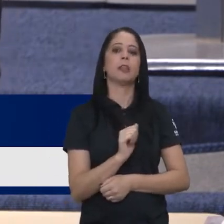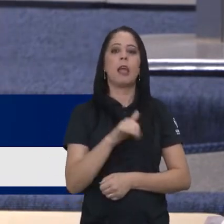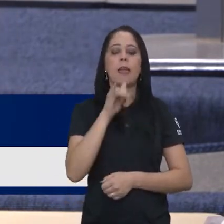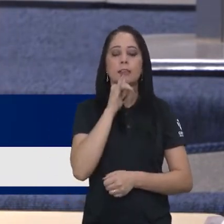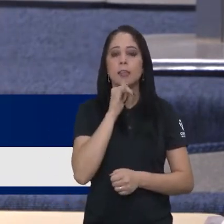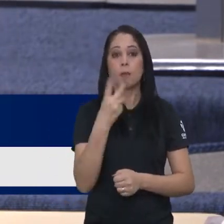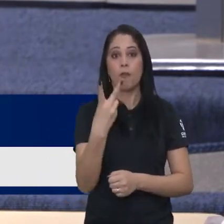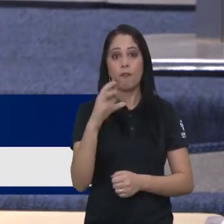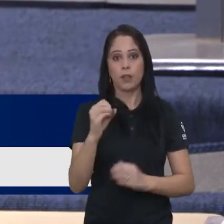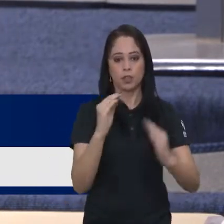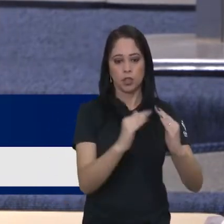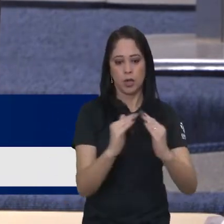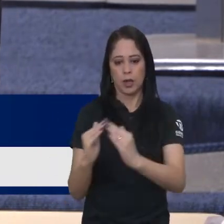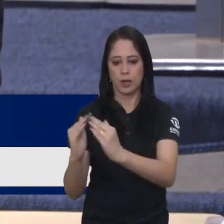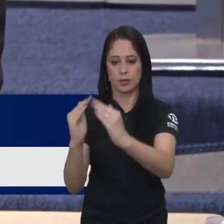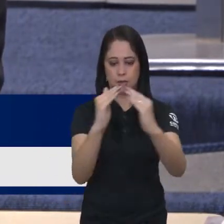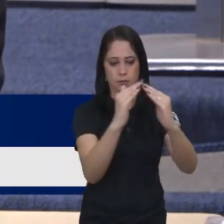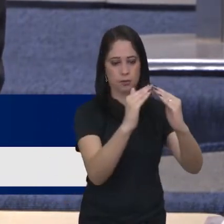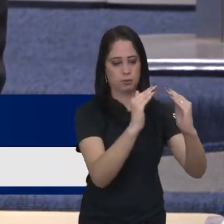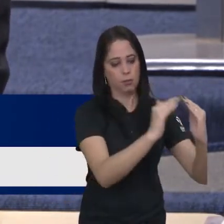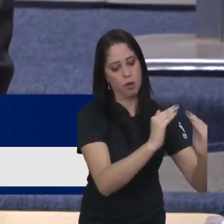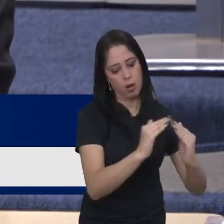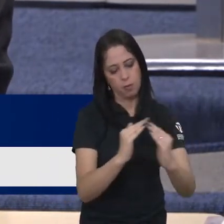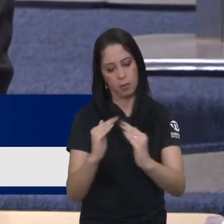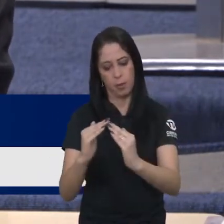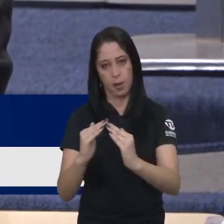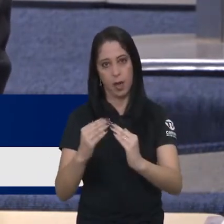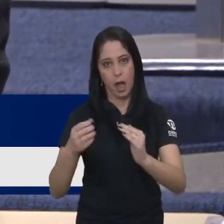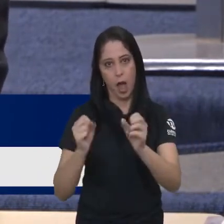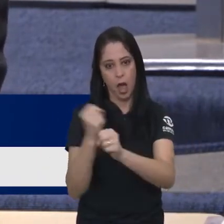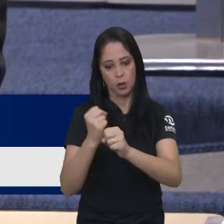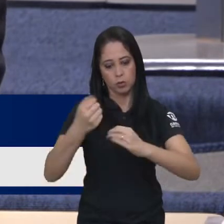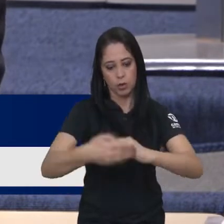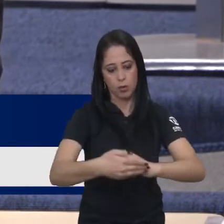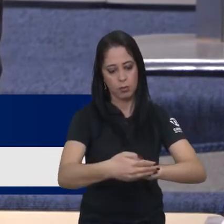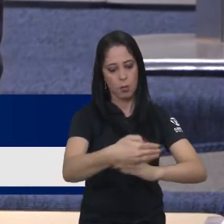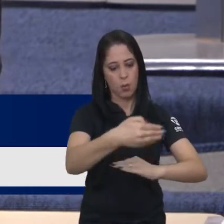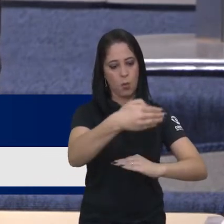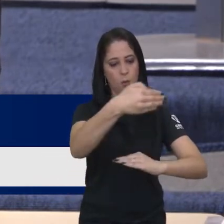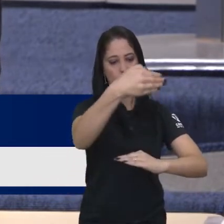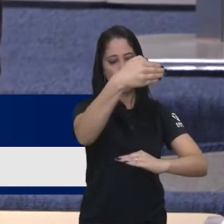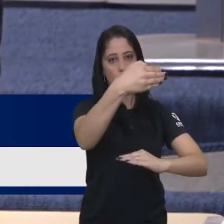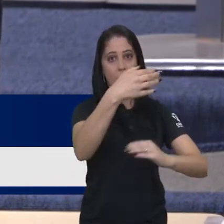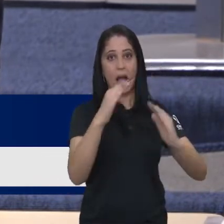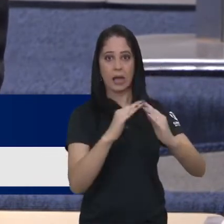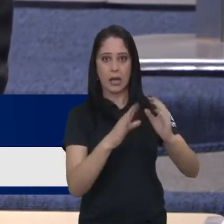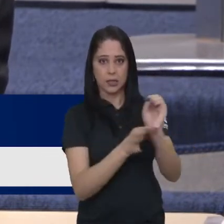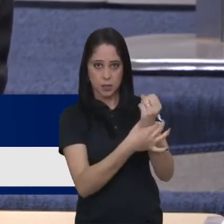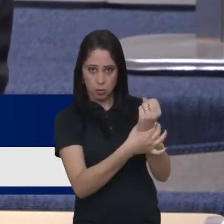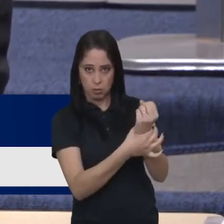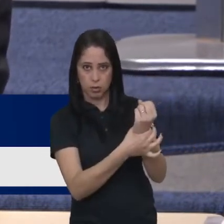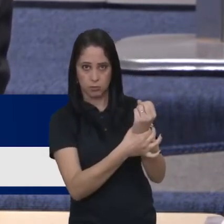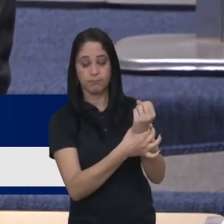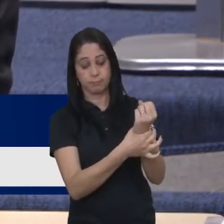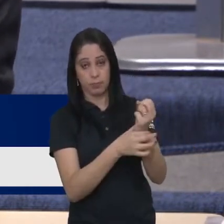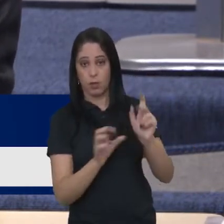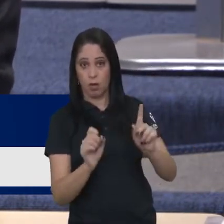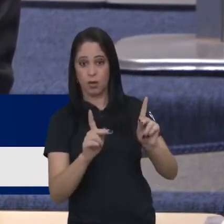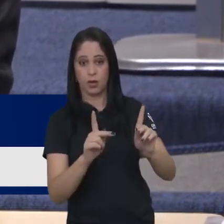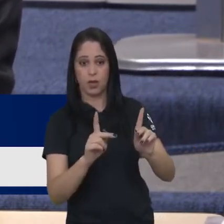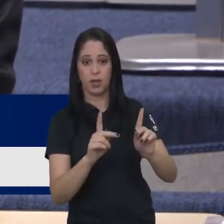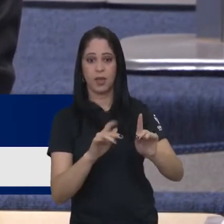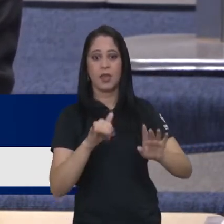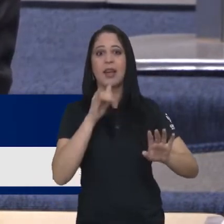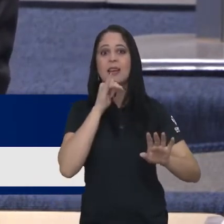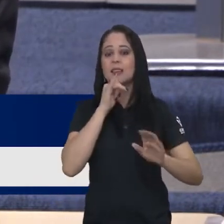de 20 casas tenham suas casas salvas. Então, vai sair um custo aí de 35 mil por casa. Então, assim, agora tem outra coisa